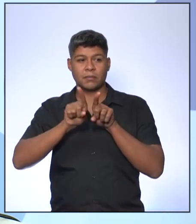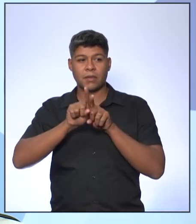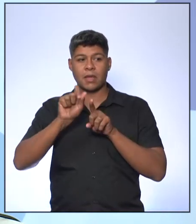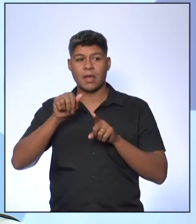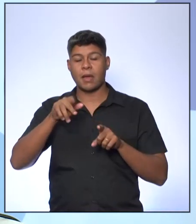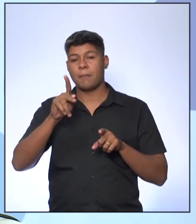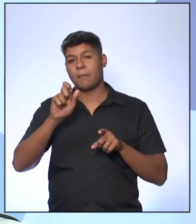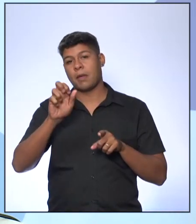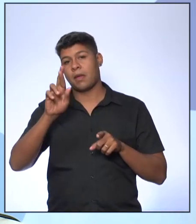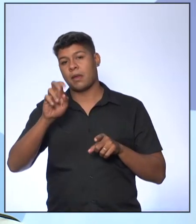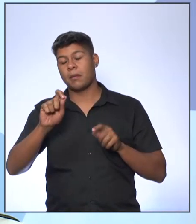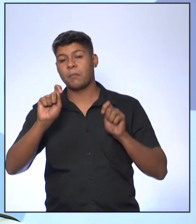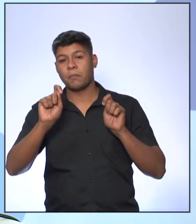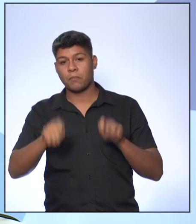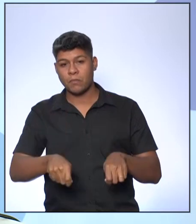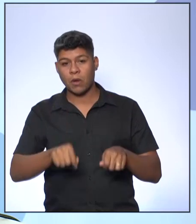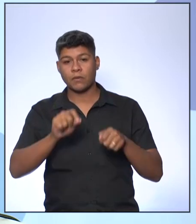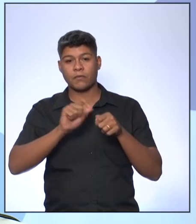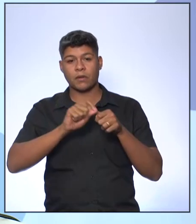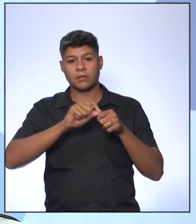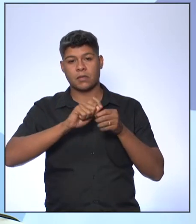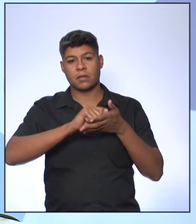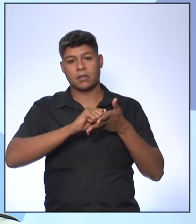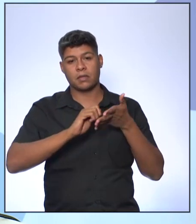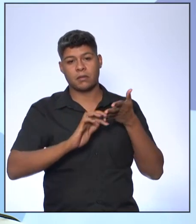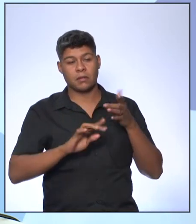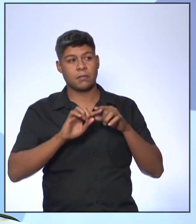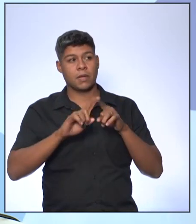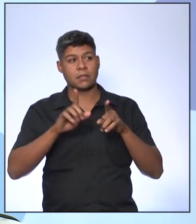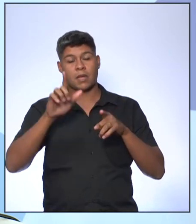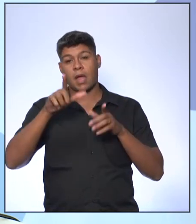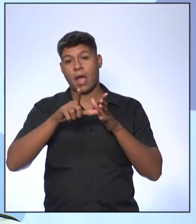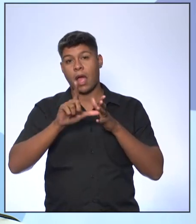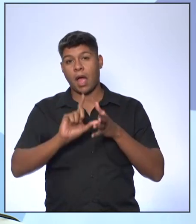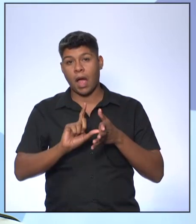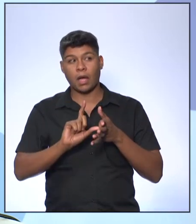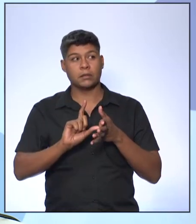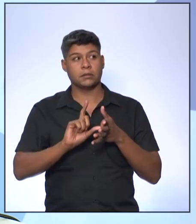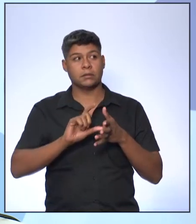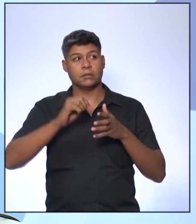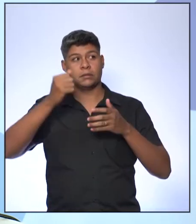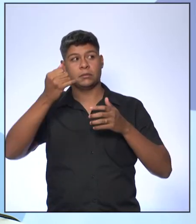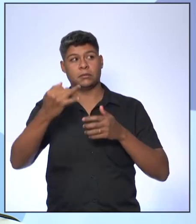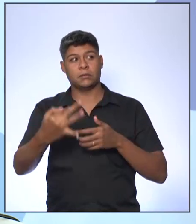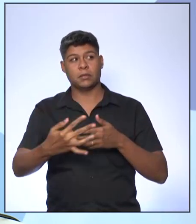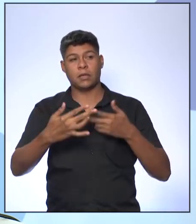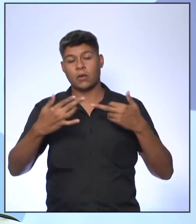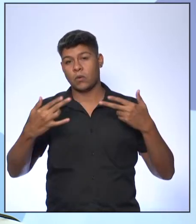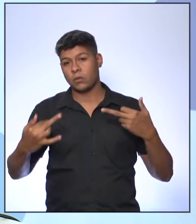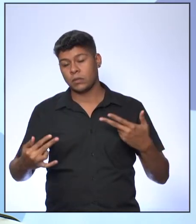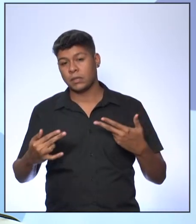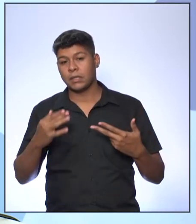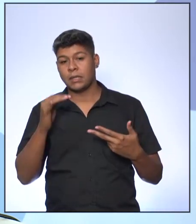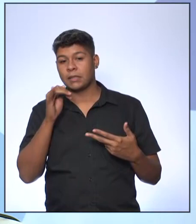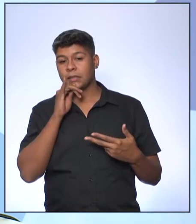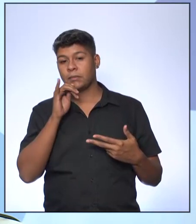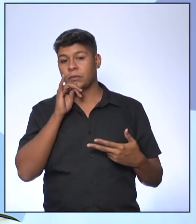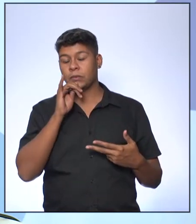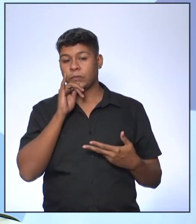que vocês podem fazer um exercício. Mas antes disso, deixa eu te falar uma coisa. Porque, olha